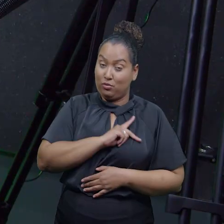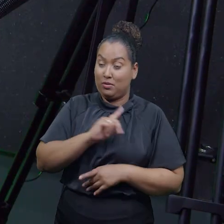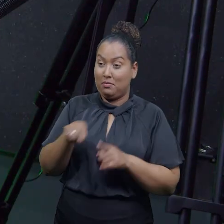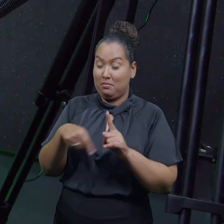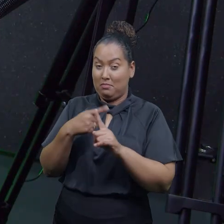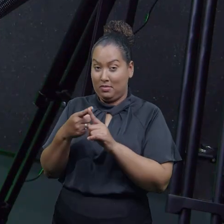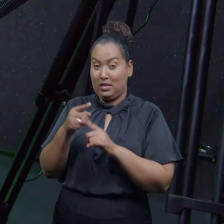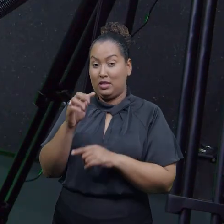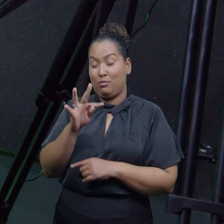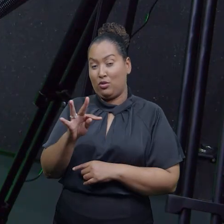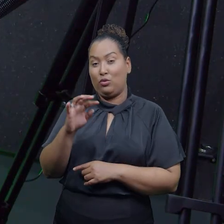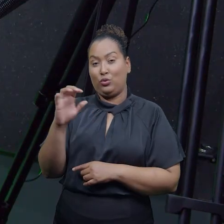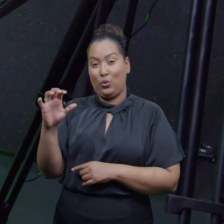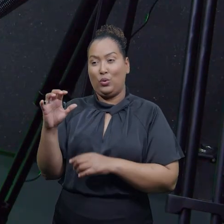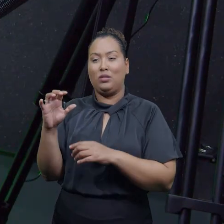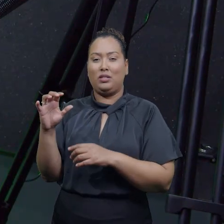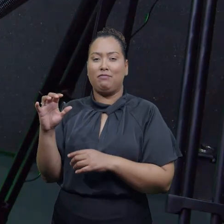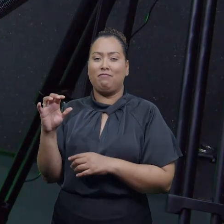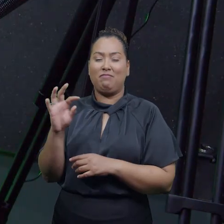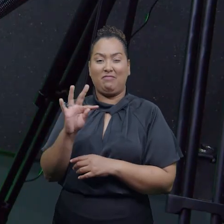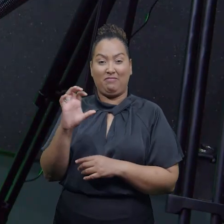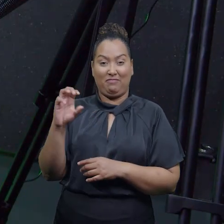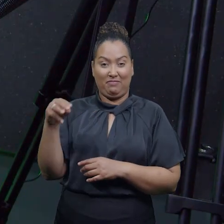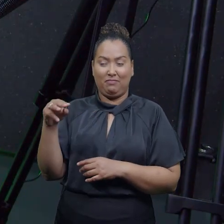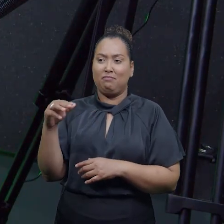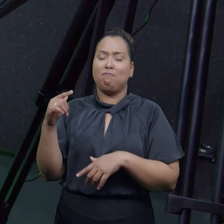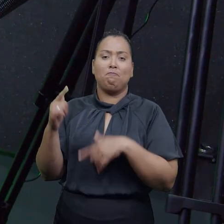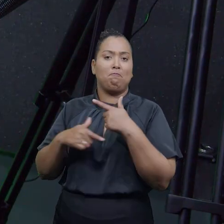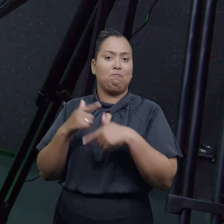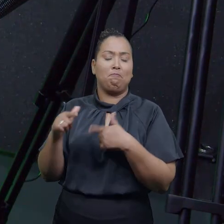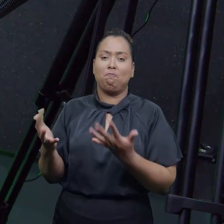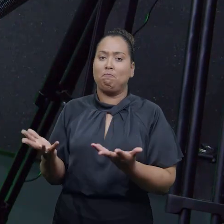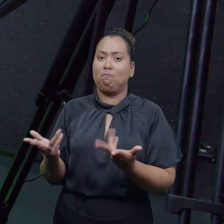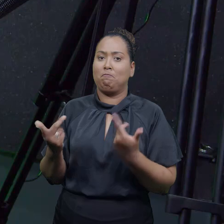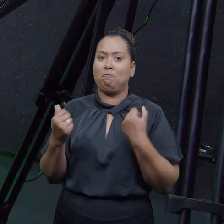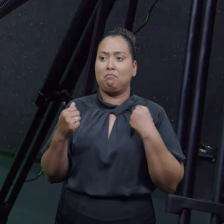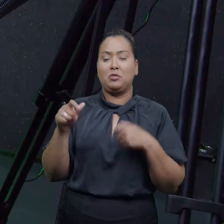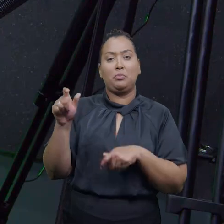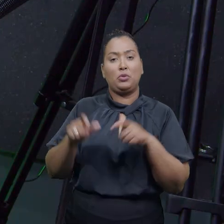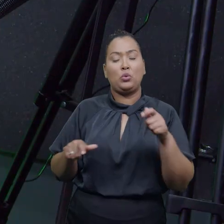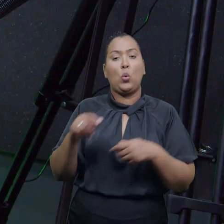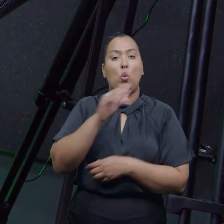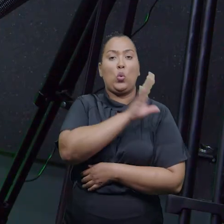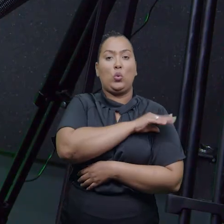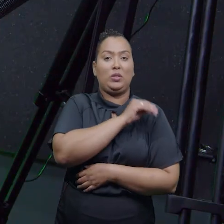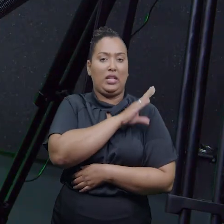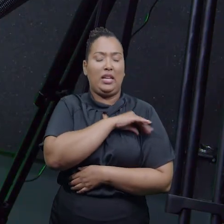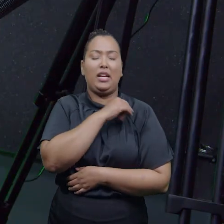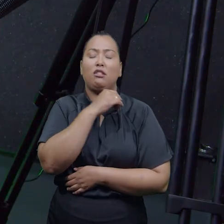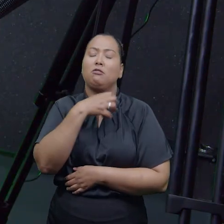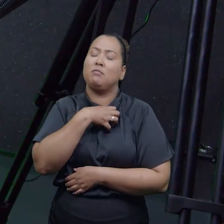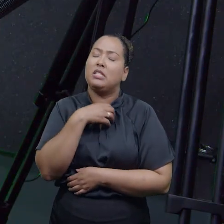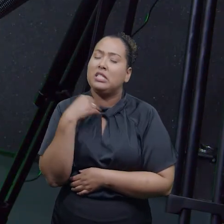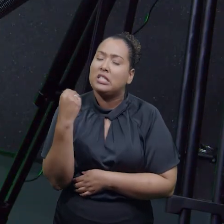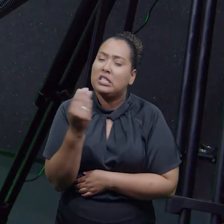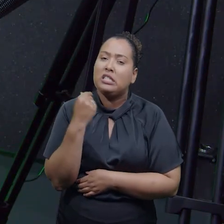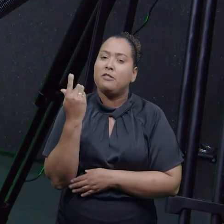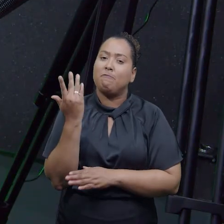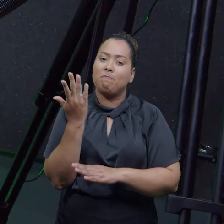pelo Ministério Público de Contas. O trabalho foi muito respaldado pelo TCM, é importante dizer. Os conselheiros foram muito sensíveis